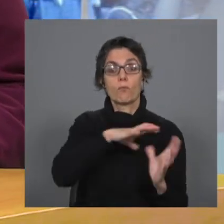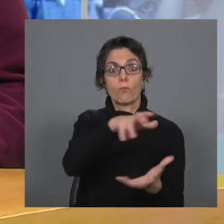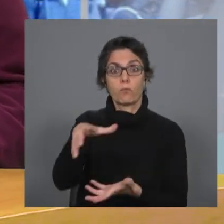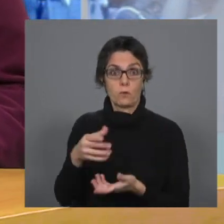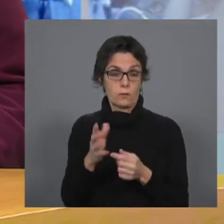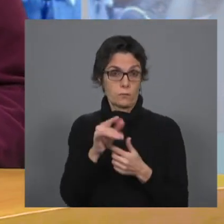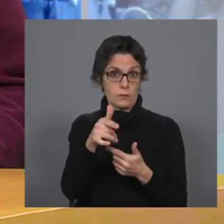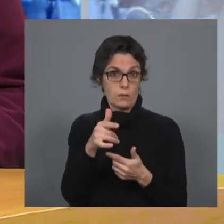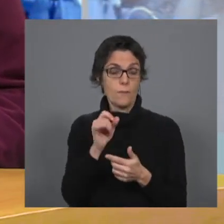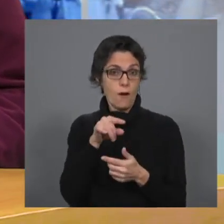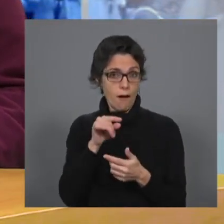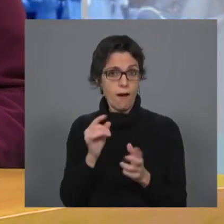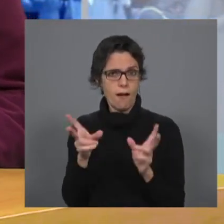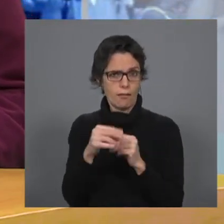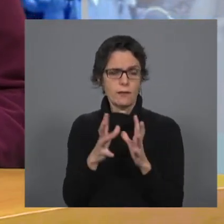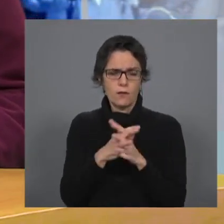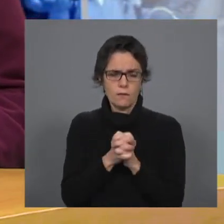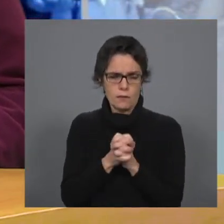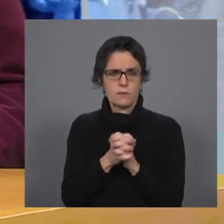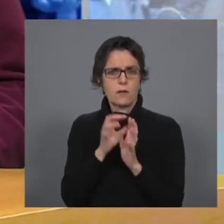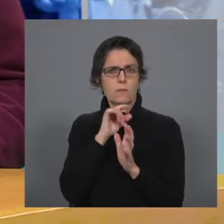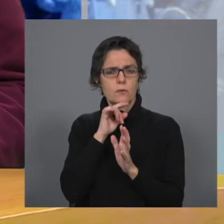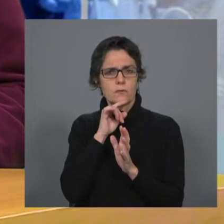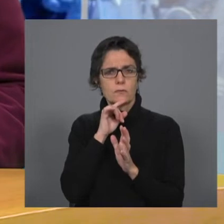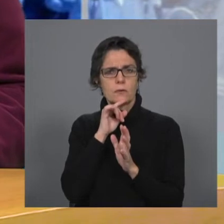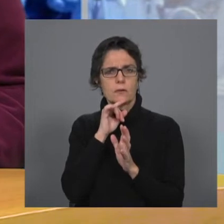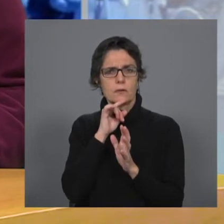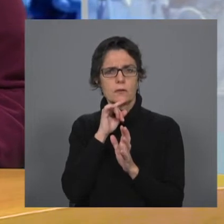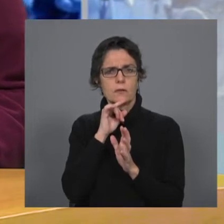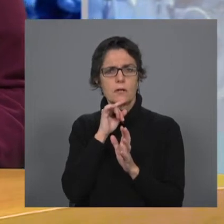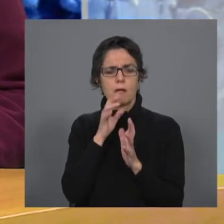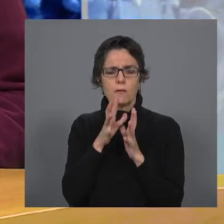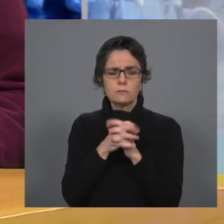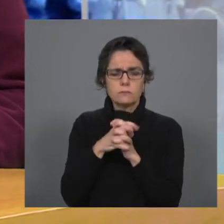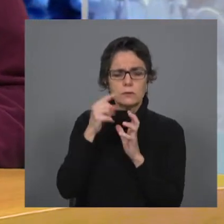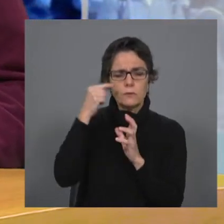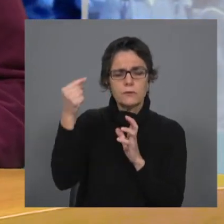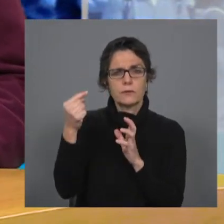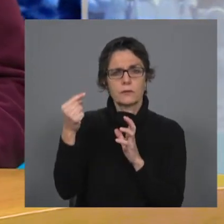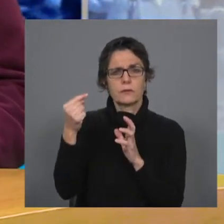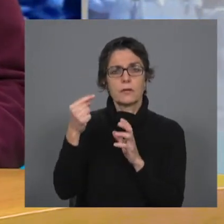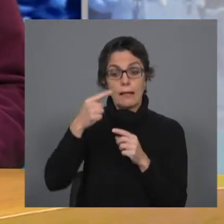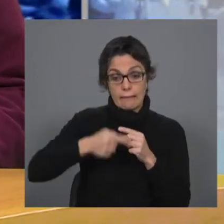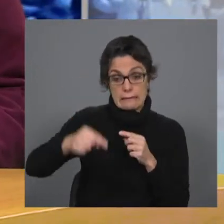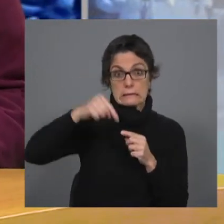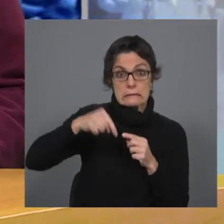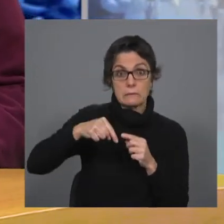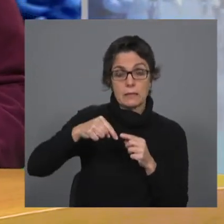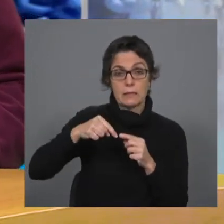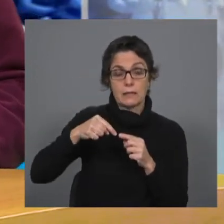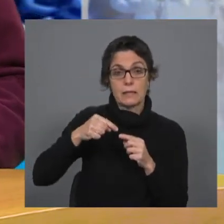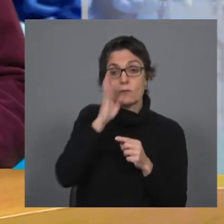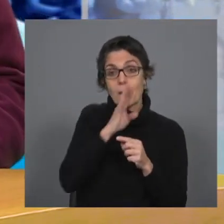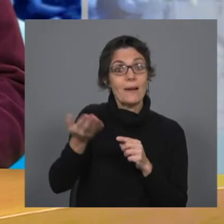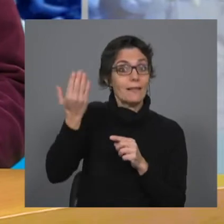as novas orações universais trazem, durante este oitavário, introduziram orações específicas para marcar esta semana, coisa que nos rituais anteriores não